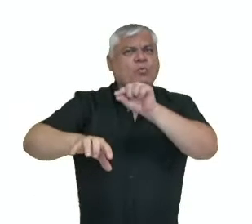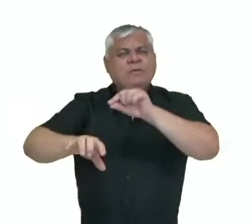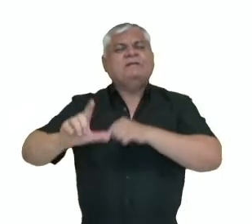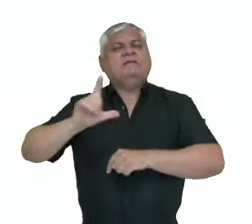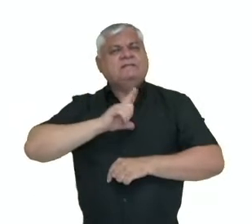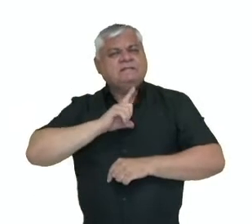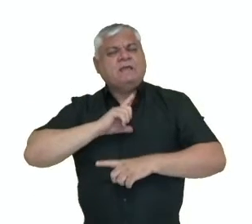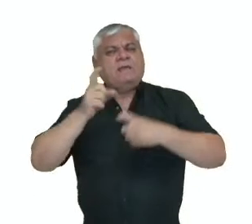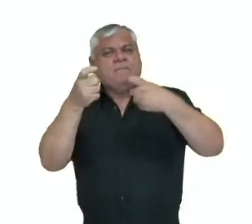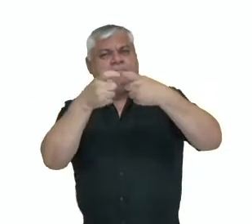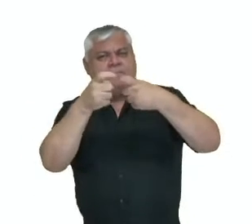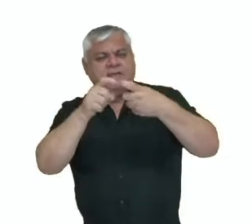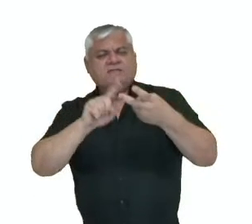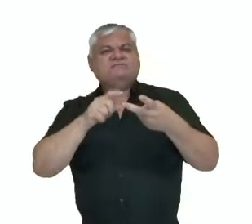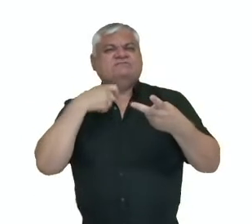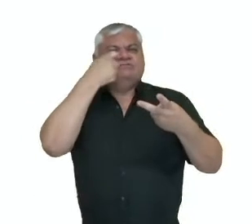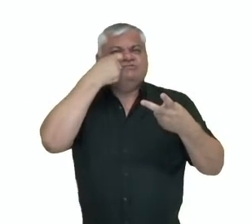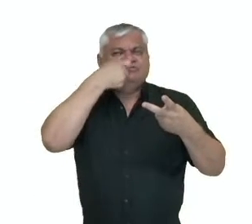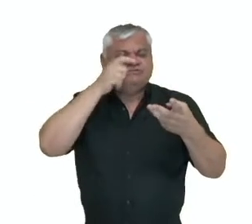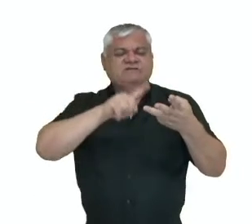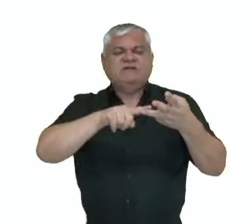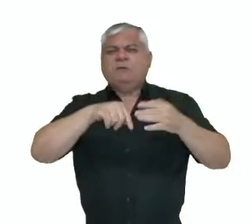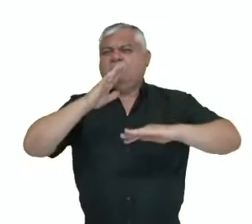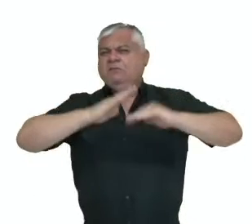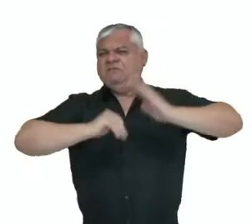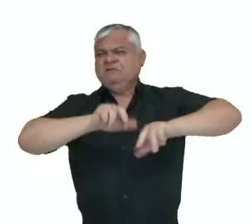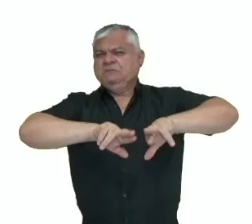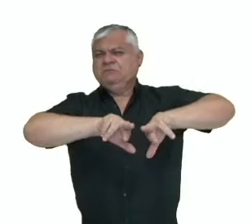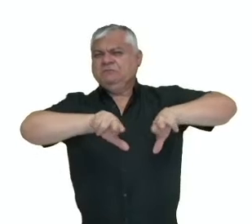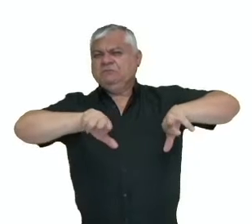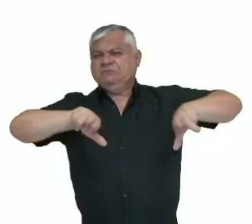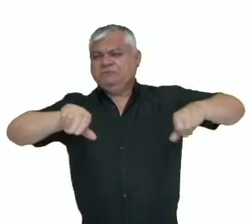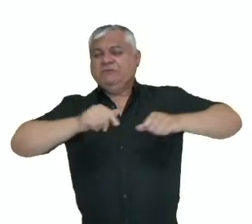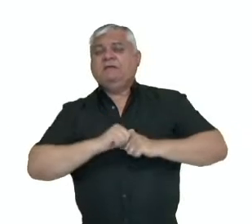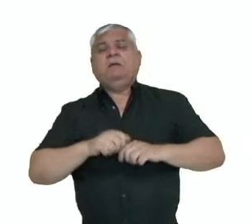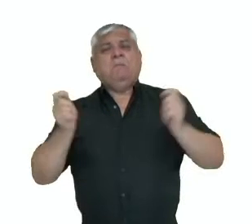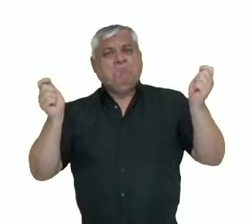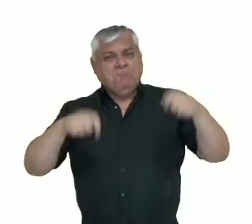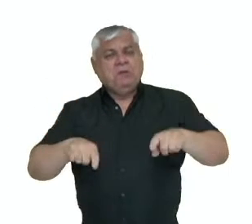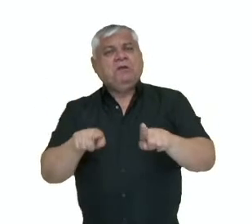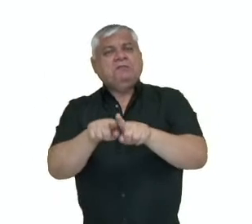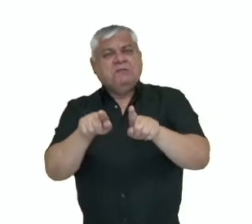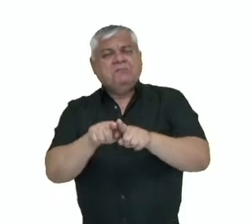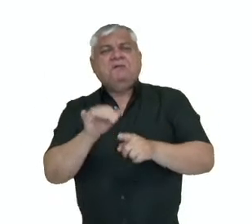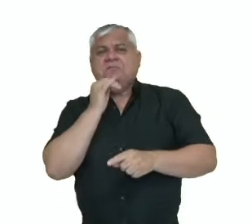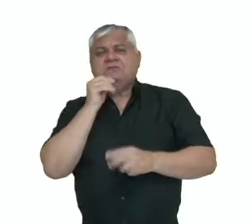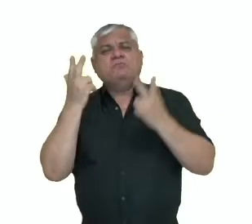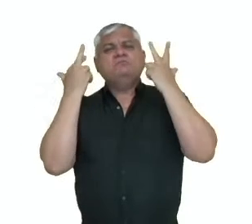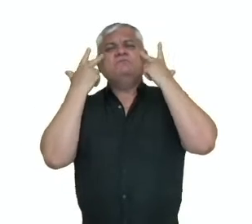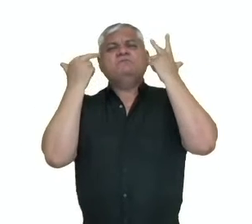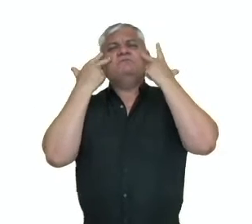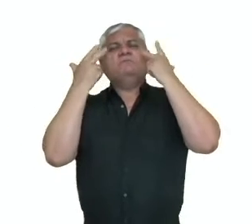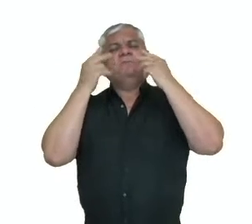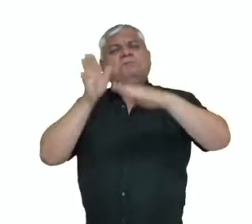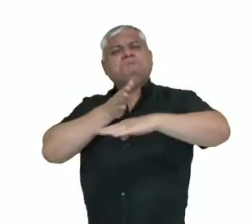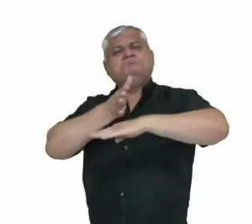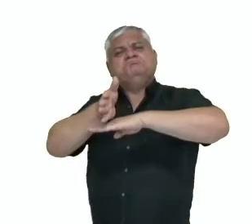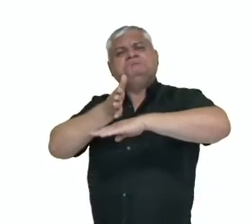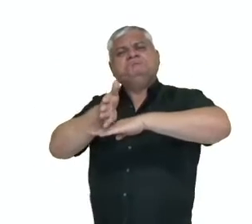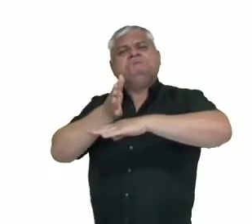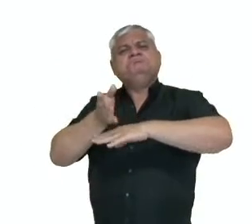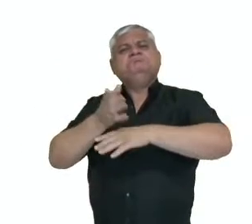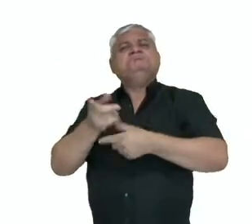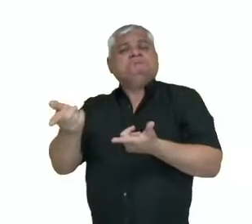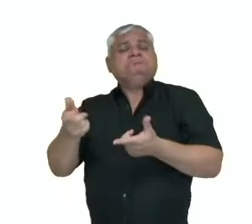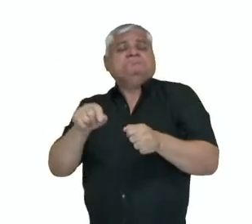formadas por médicos, dentistas e outros profissionais da área, ainda podem abranger usuários comuns para a constituição de uma operadora